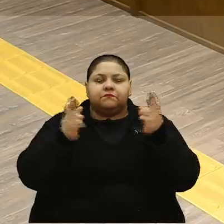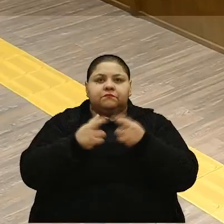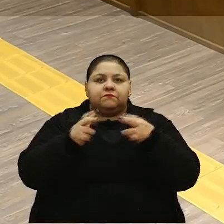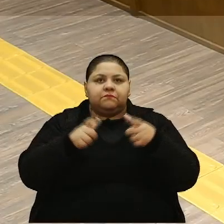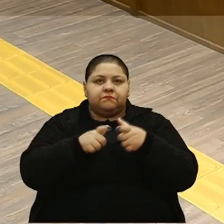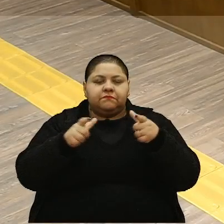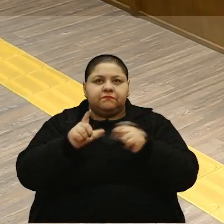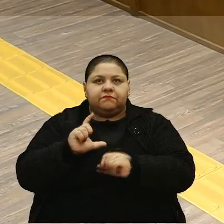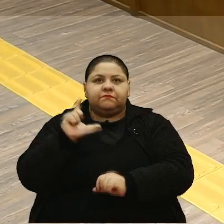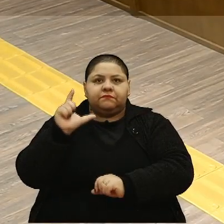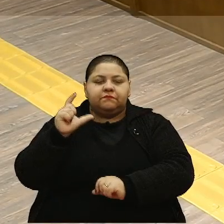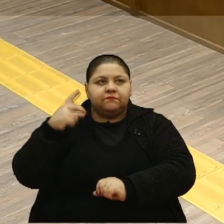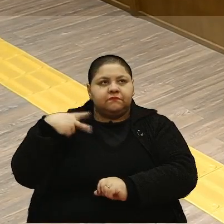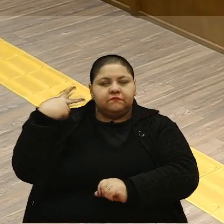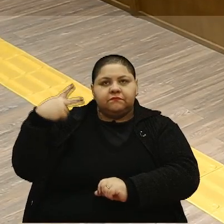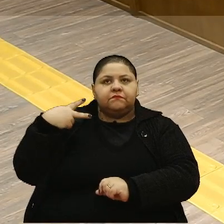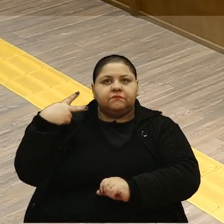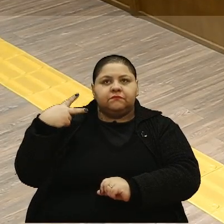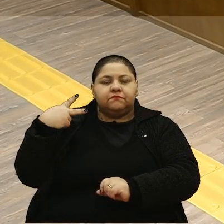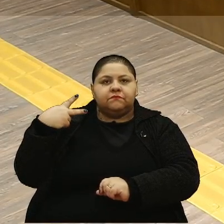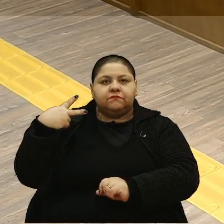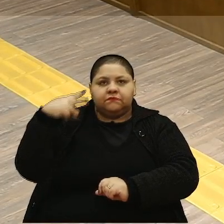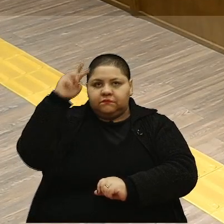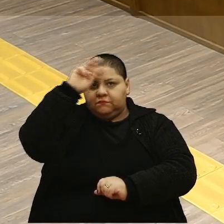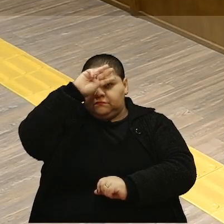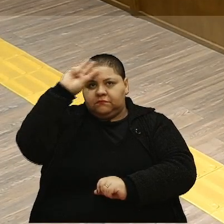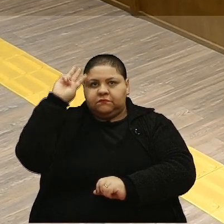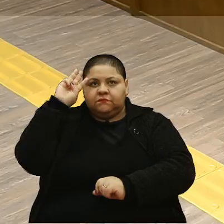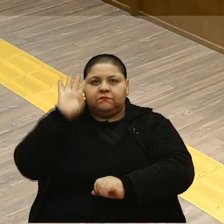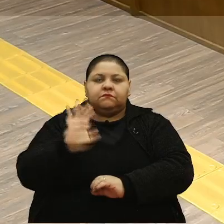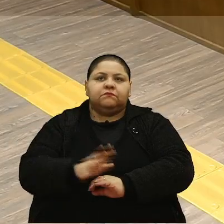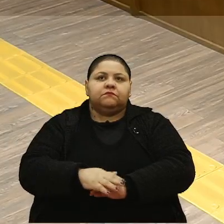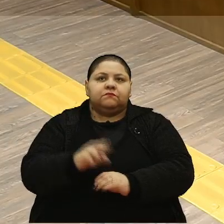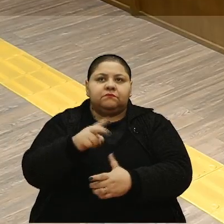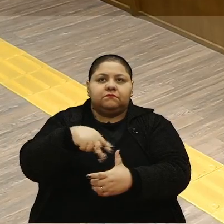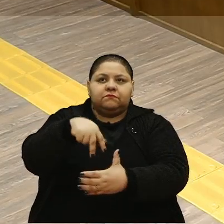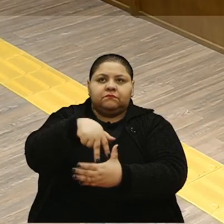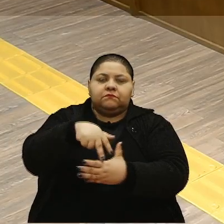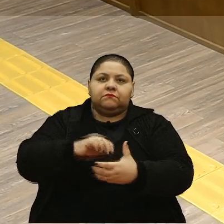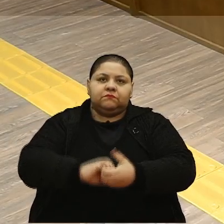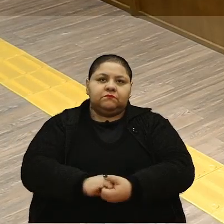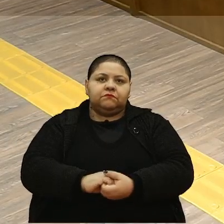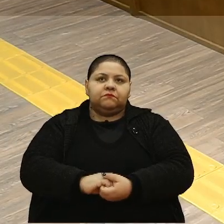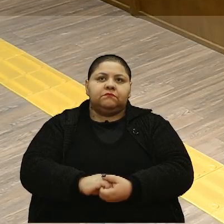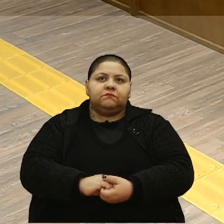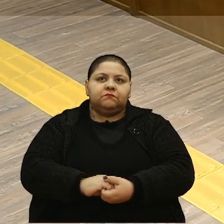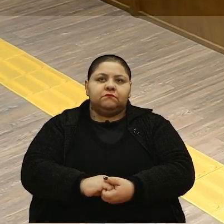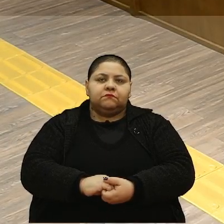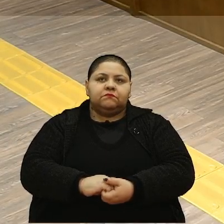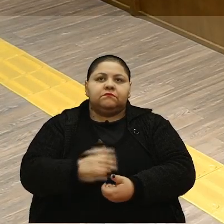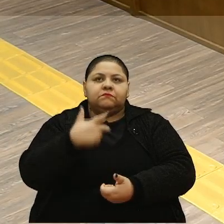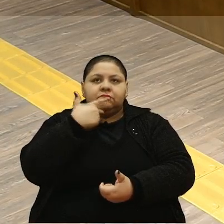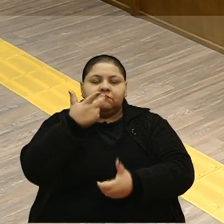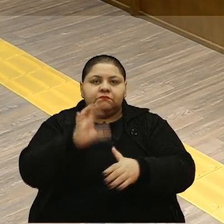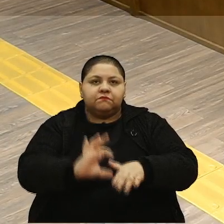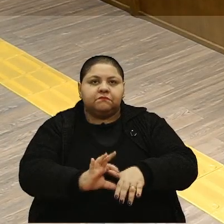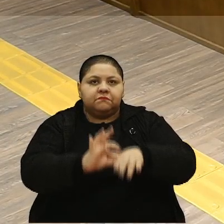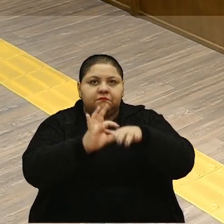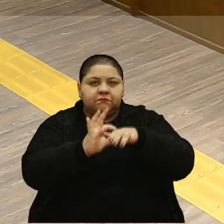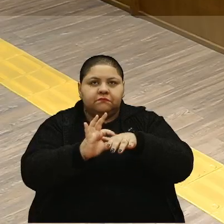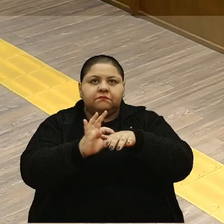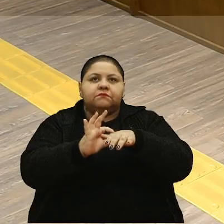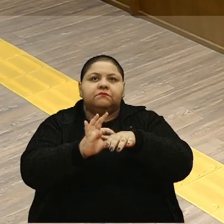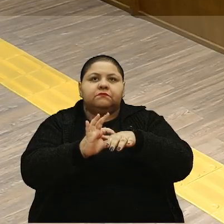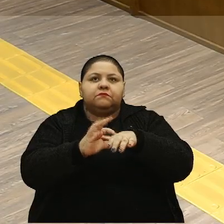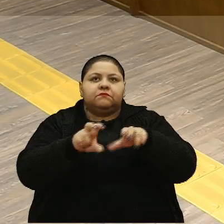Gente, com a palavra, vereador Juliano Valim, da tribuna. Uma declaração de líder da bancada republicana, senhor presidente.